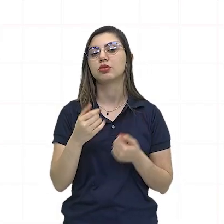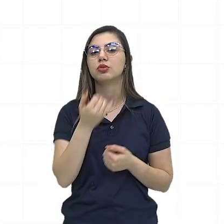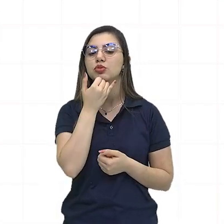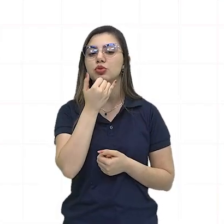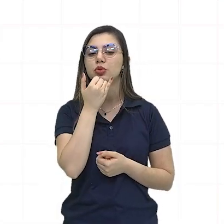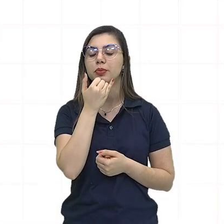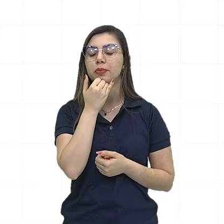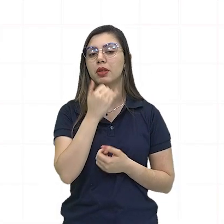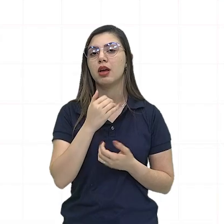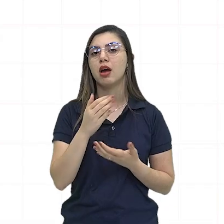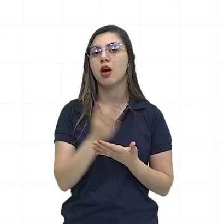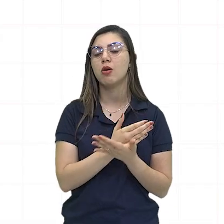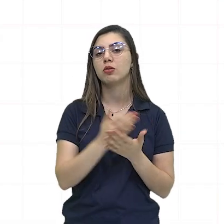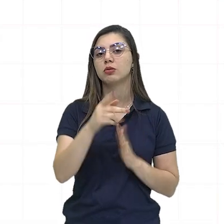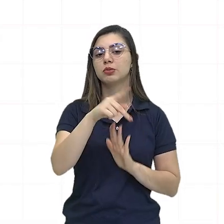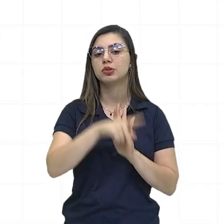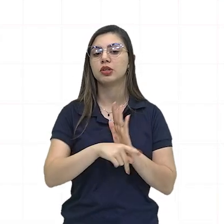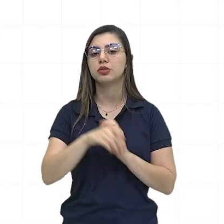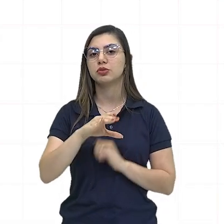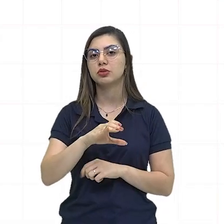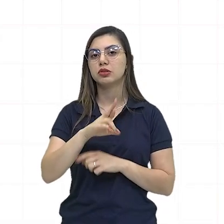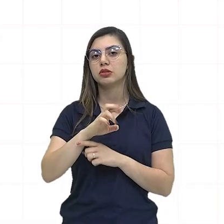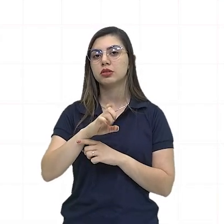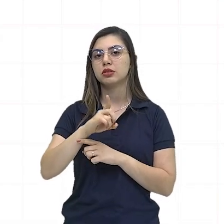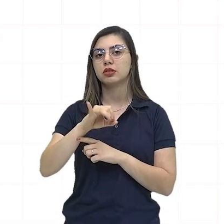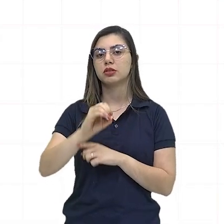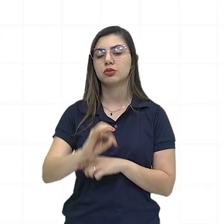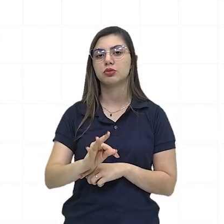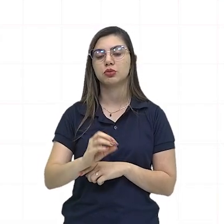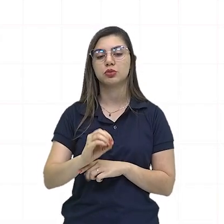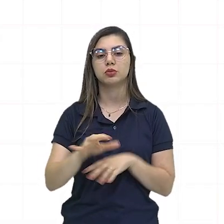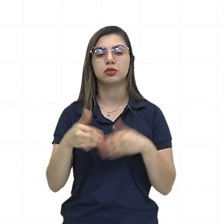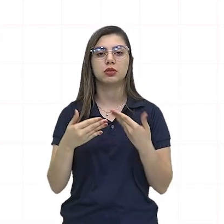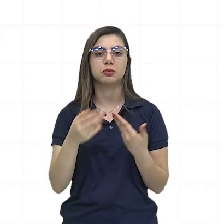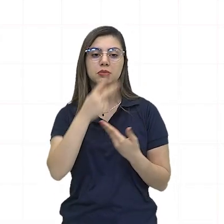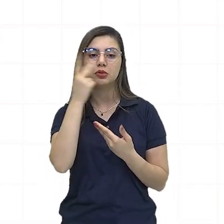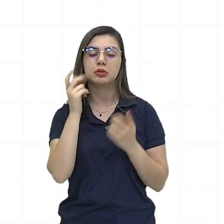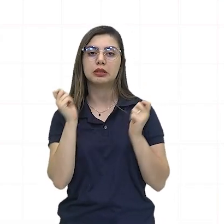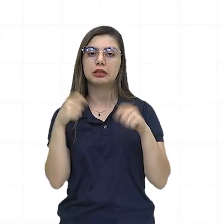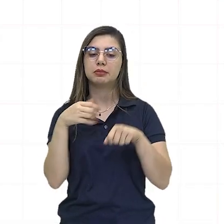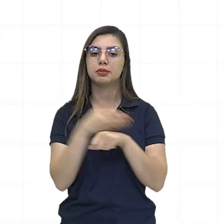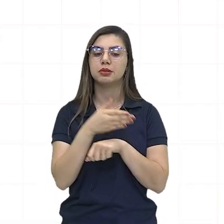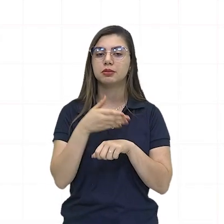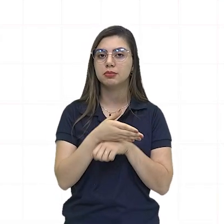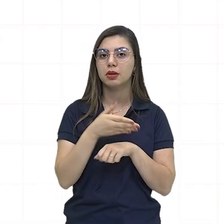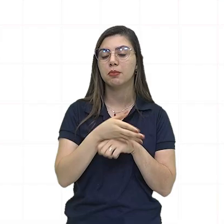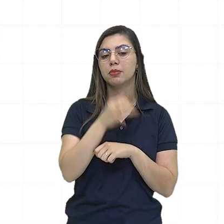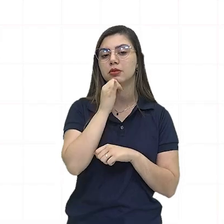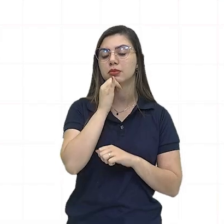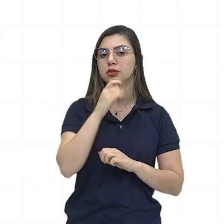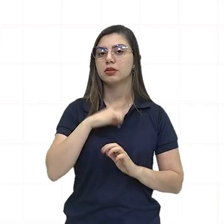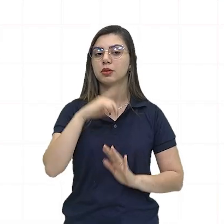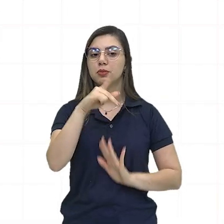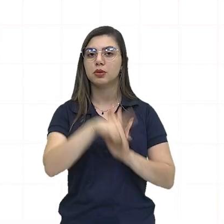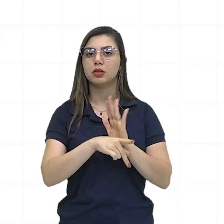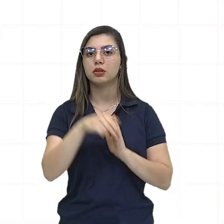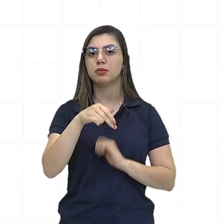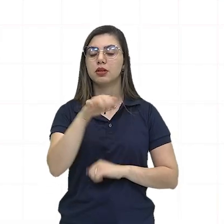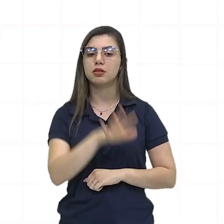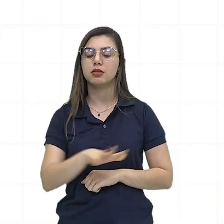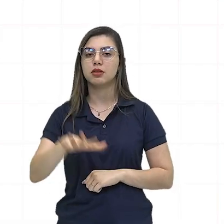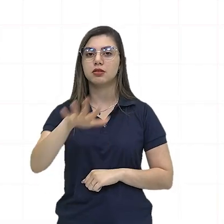ali estar tentando, né, participar, como o Programa Nacional de Fortalecimento da Agricultura Familiar,